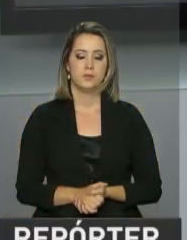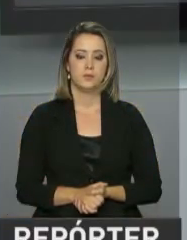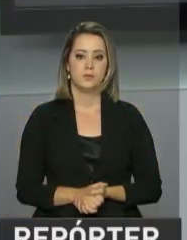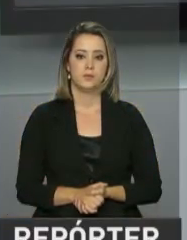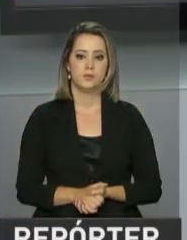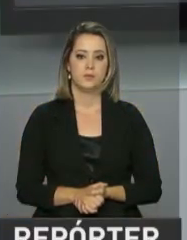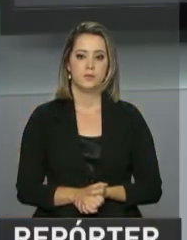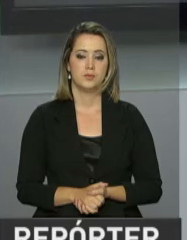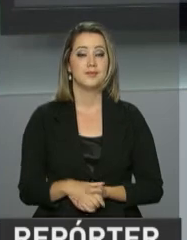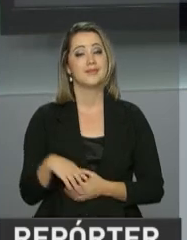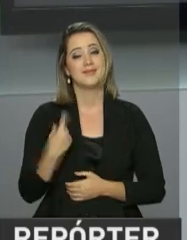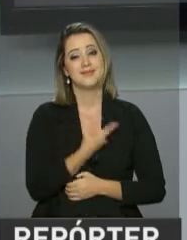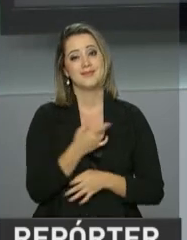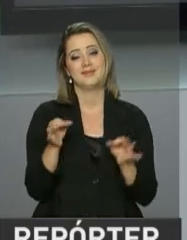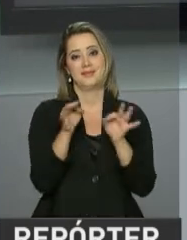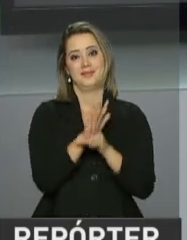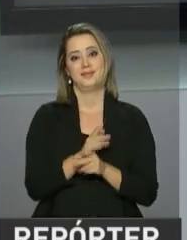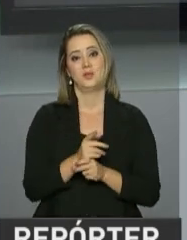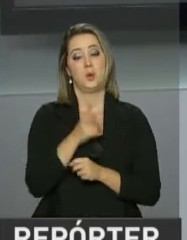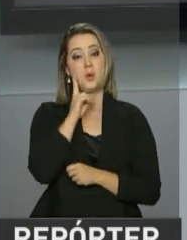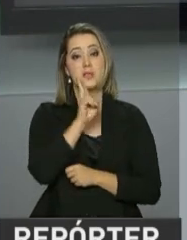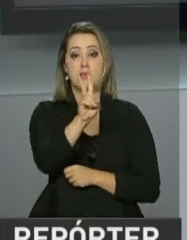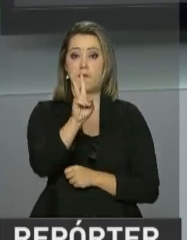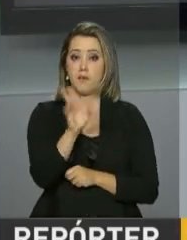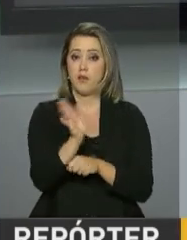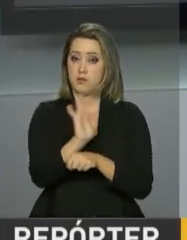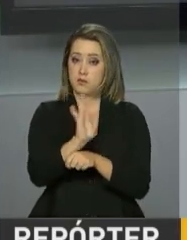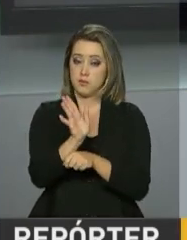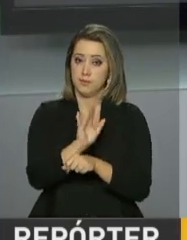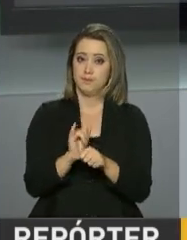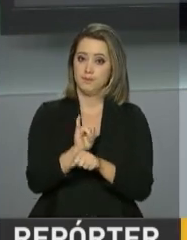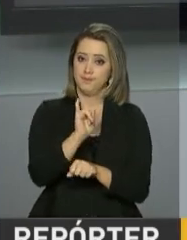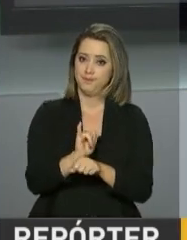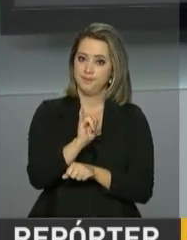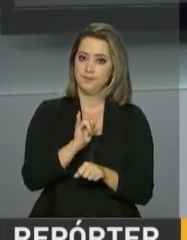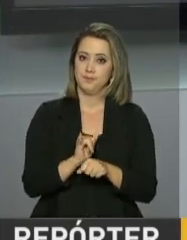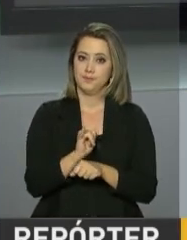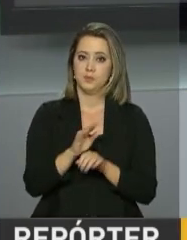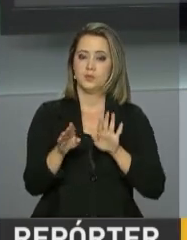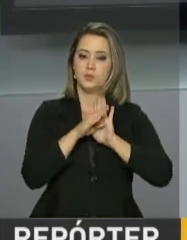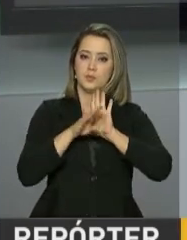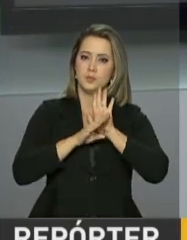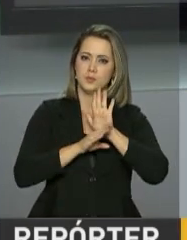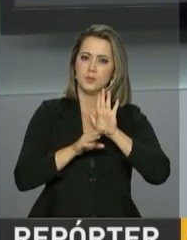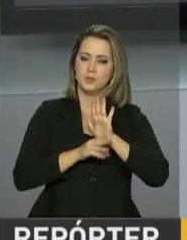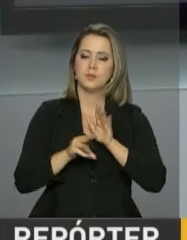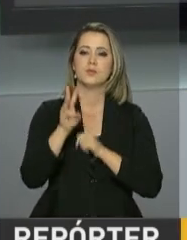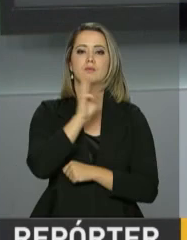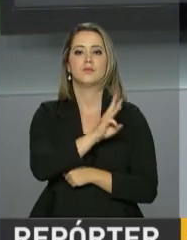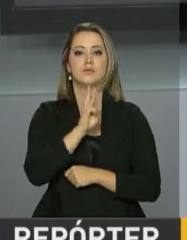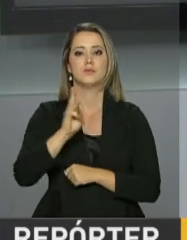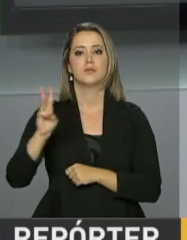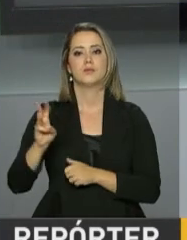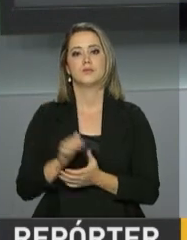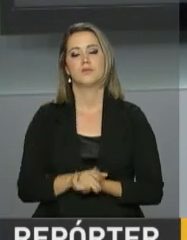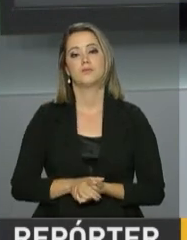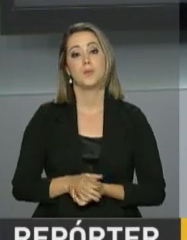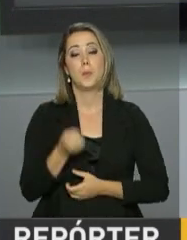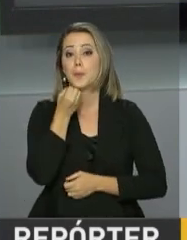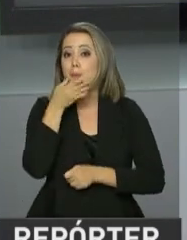e nós ficamos por aqui você pode rever as reportagens no youtube e toda a programação está na